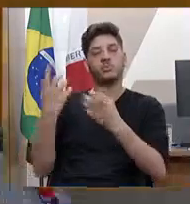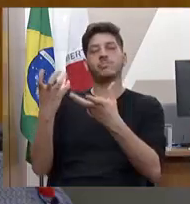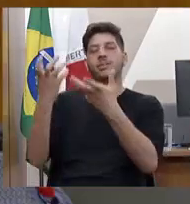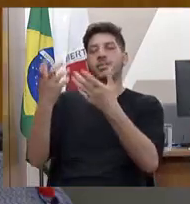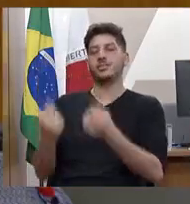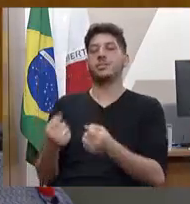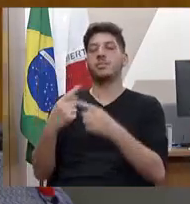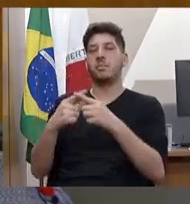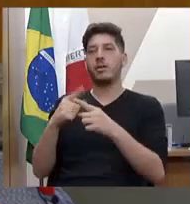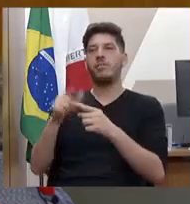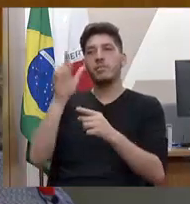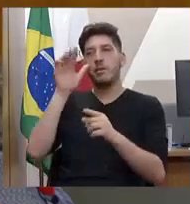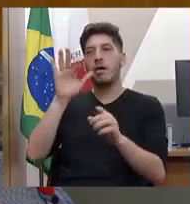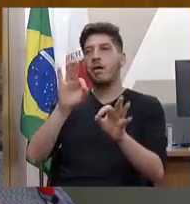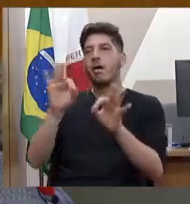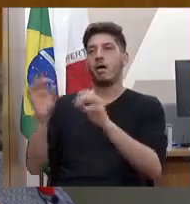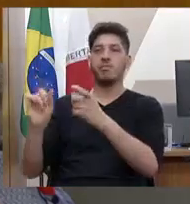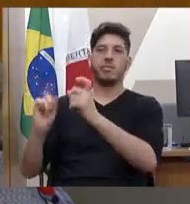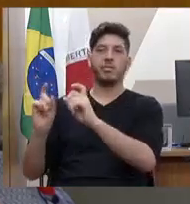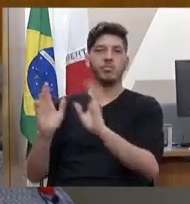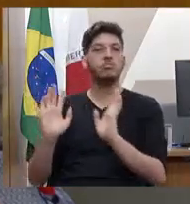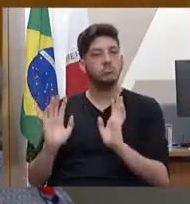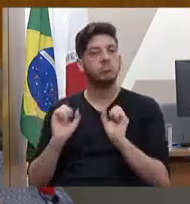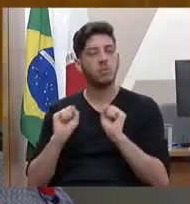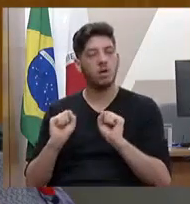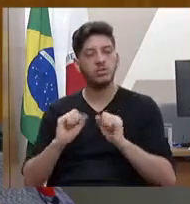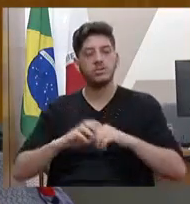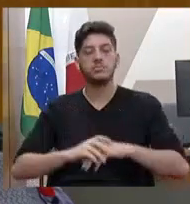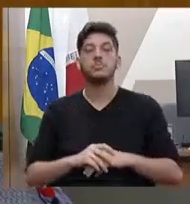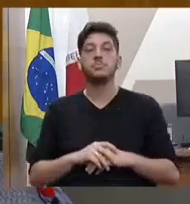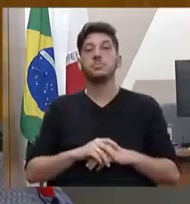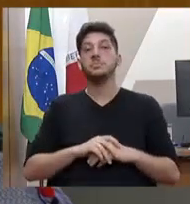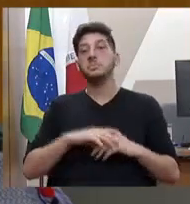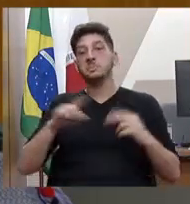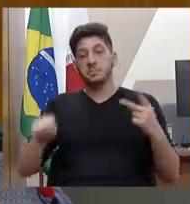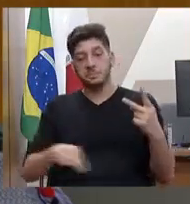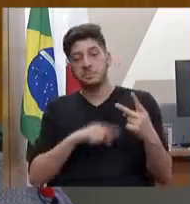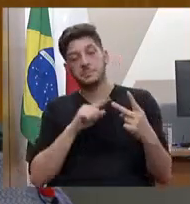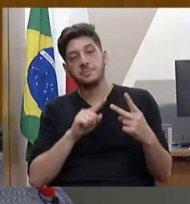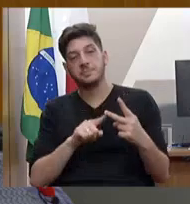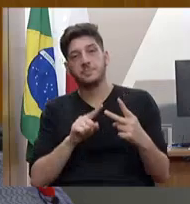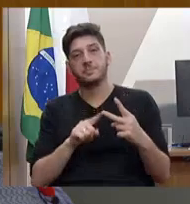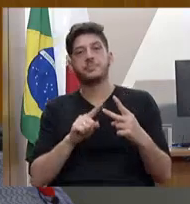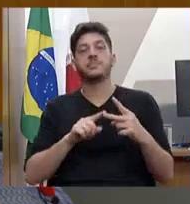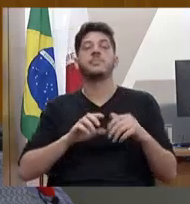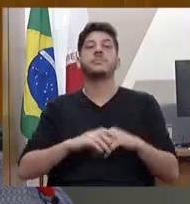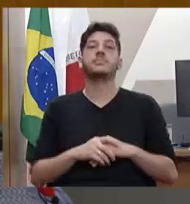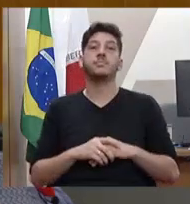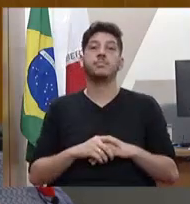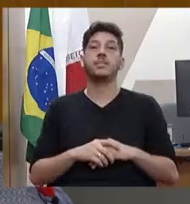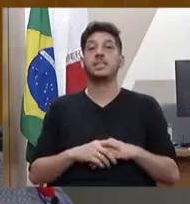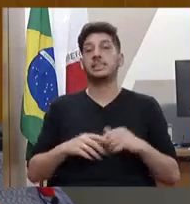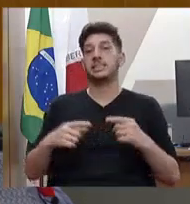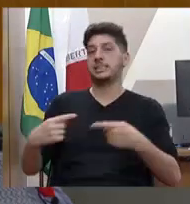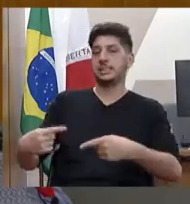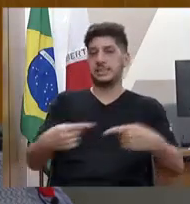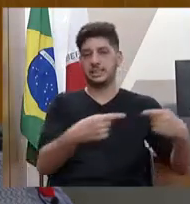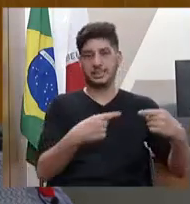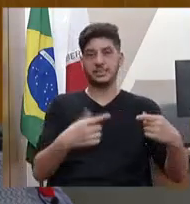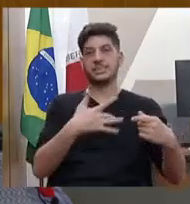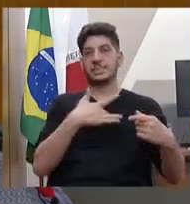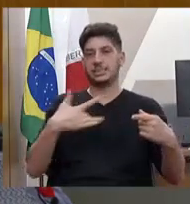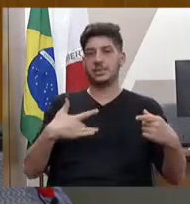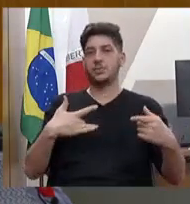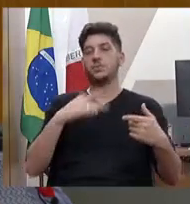discussão a segunda coisa é o seguinte a situação dessa discussão de saúde dos trabalhadores